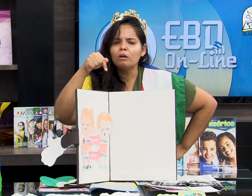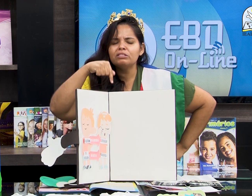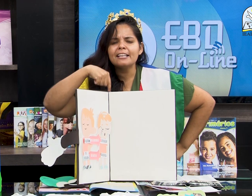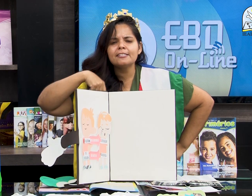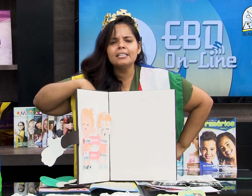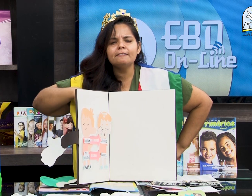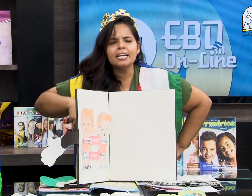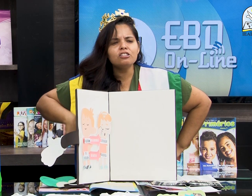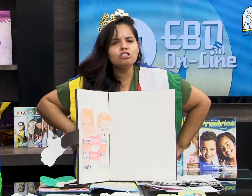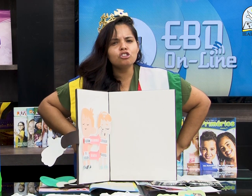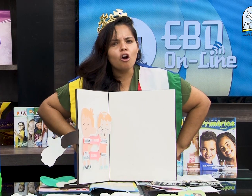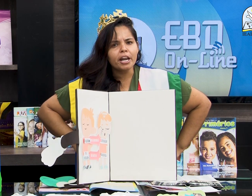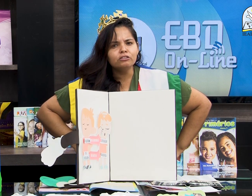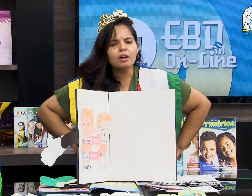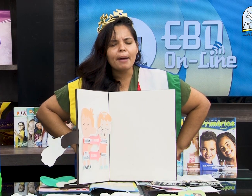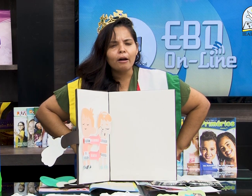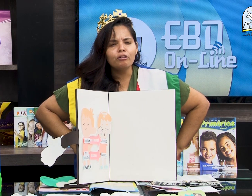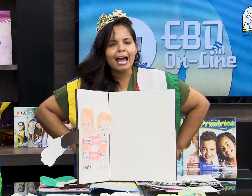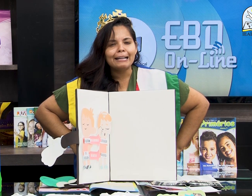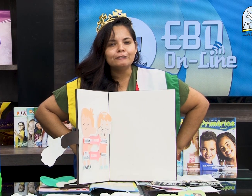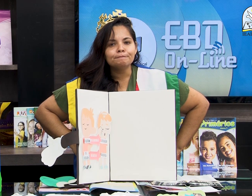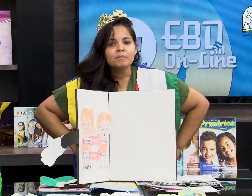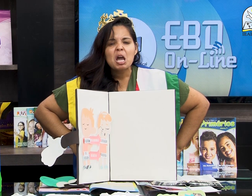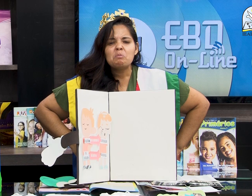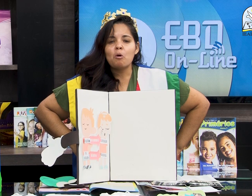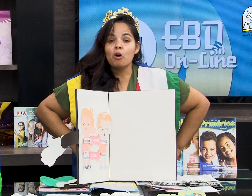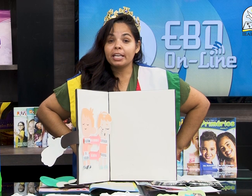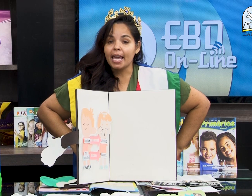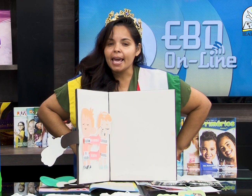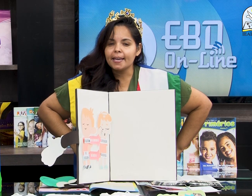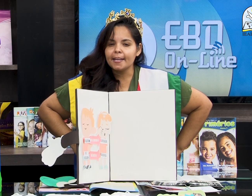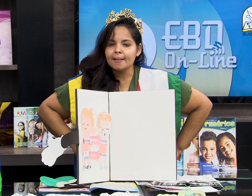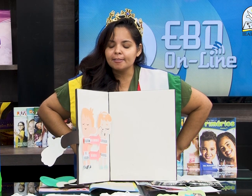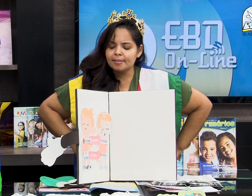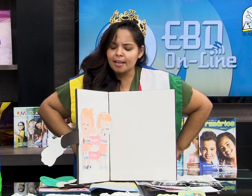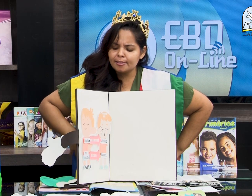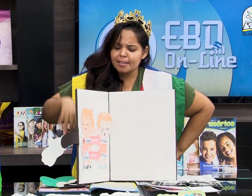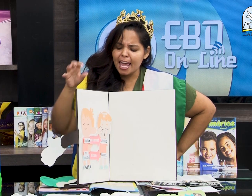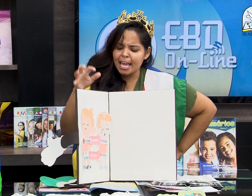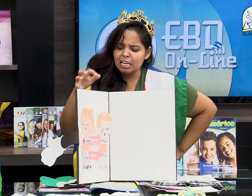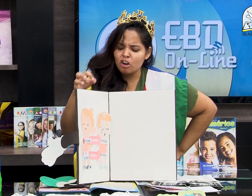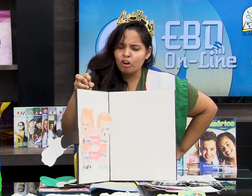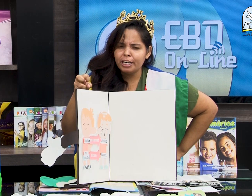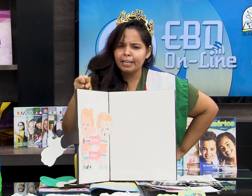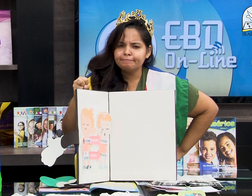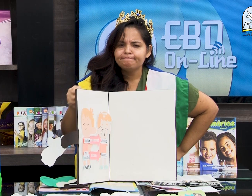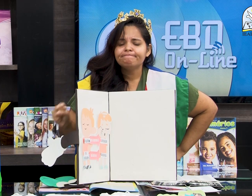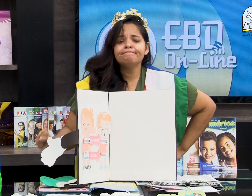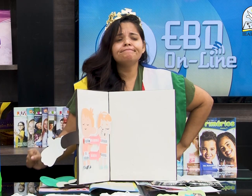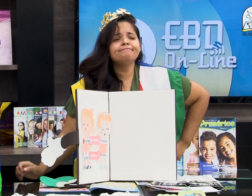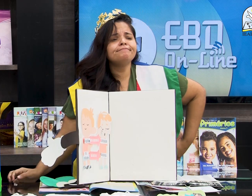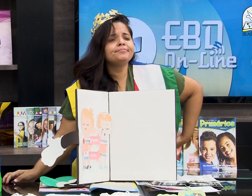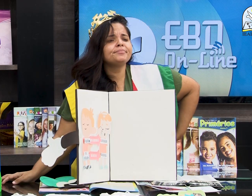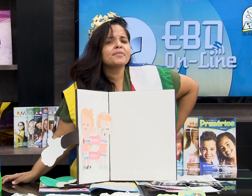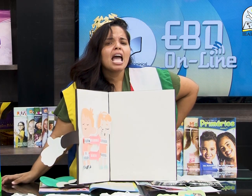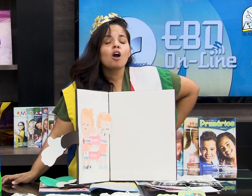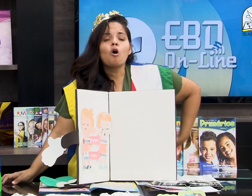que João tá assim triste, chorando, amargurado. Porque, crianças, ele olha,